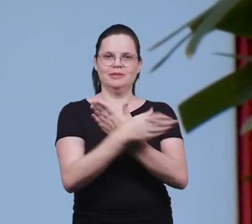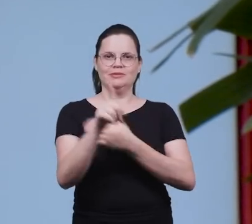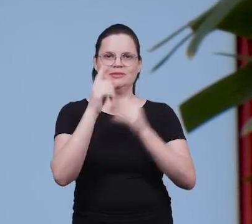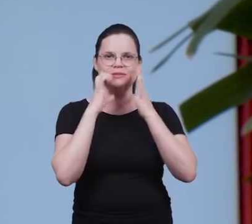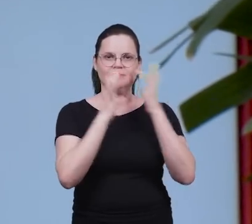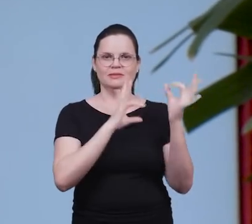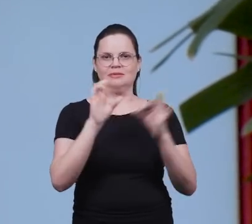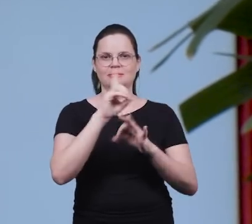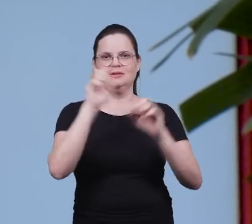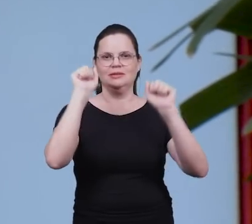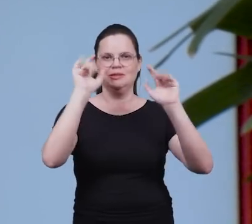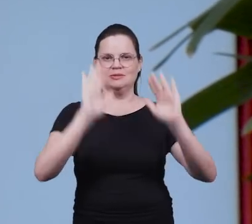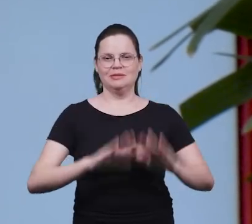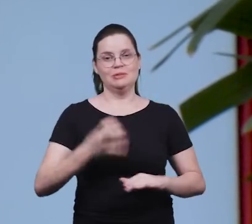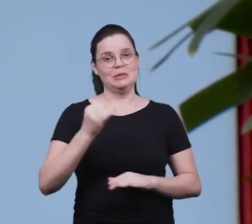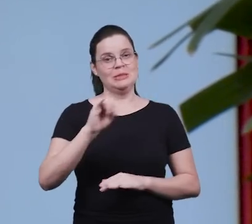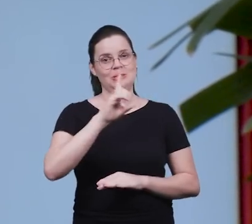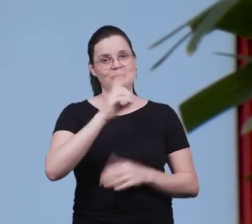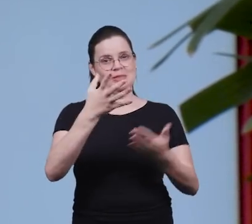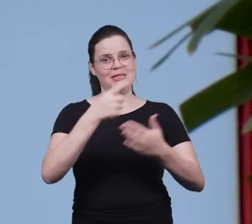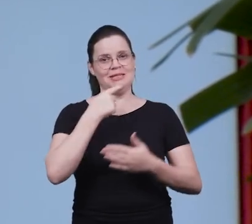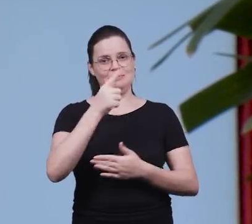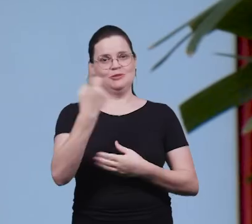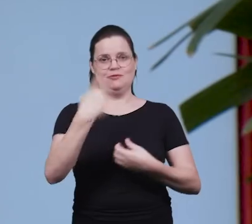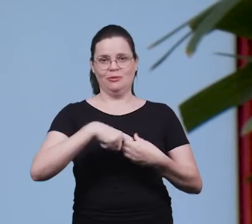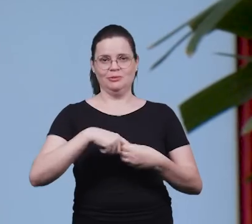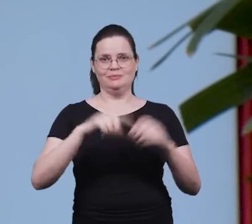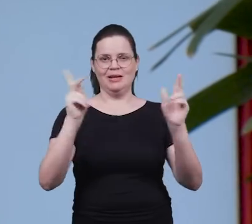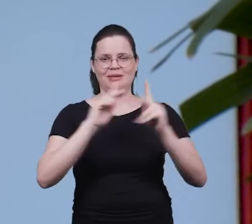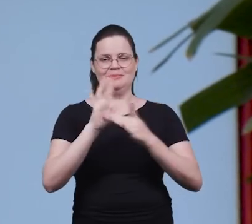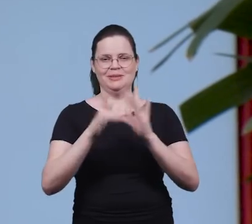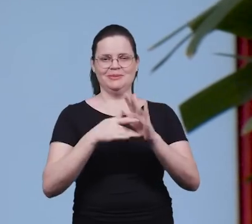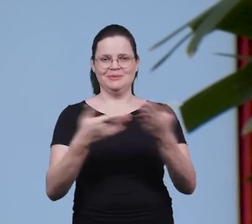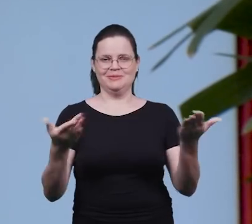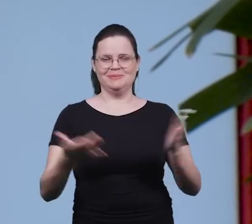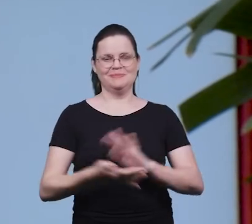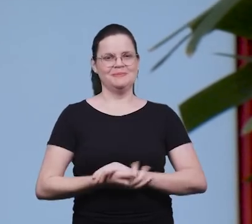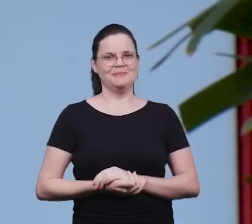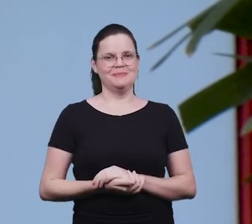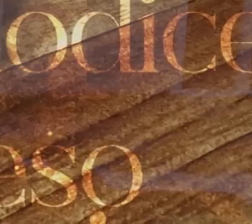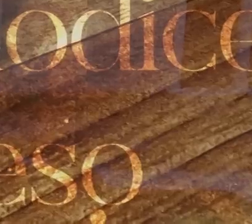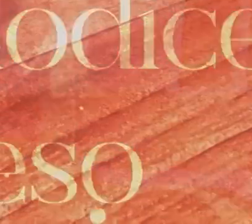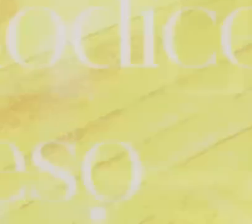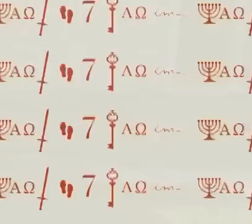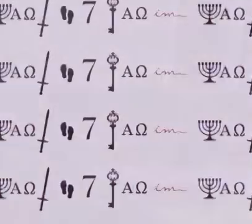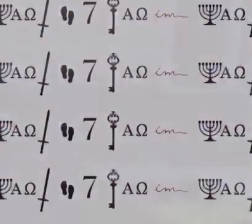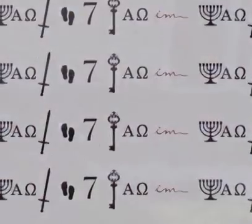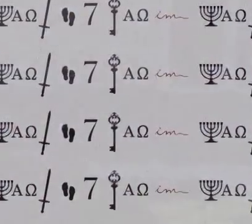assiste. Deus abençoe. Se Deus quiser, semana que vem estamos de volta. A todos, a paz do Senhor Jesus.